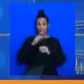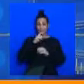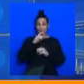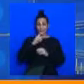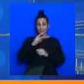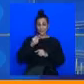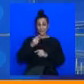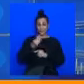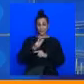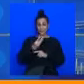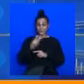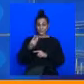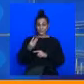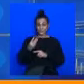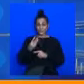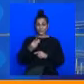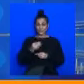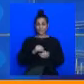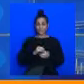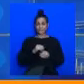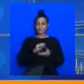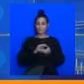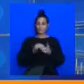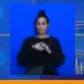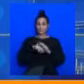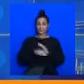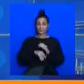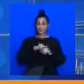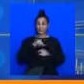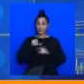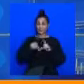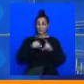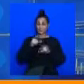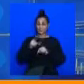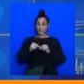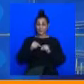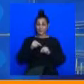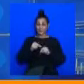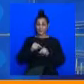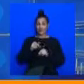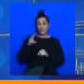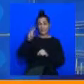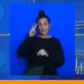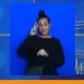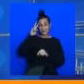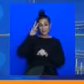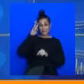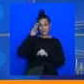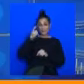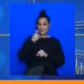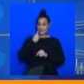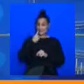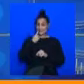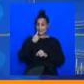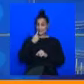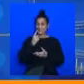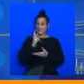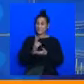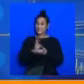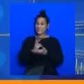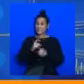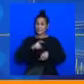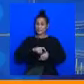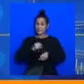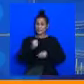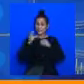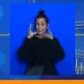33. Verde, 33. Lotomania com sorteios às segundas, quartas e sextas, sempre a partir